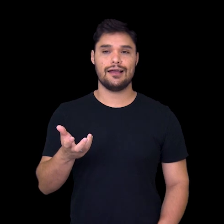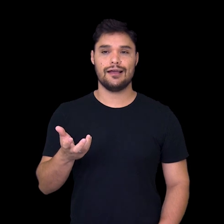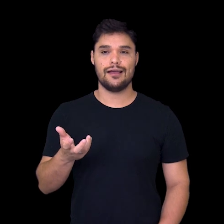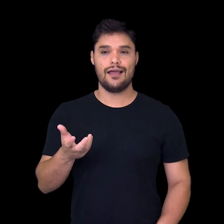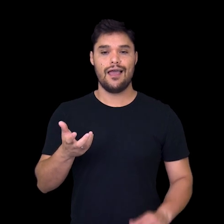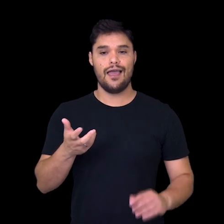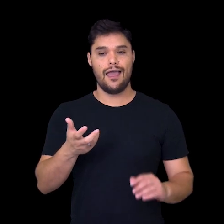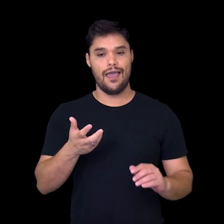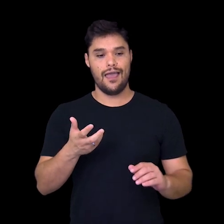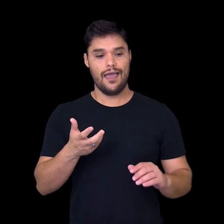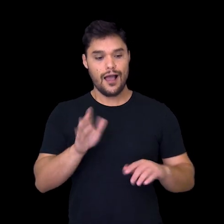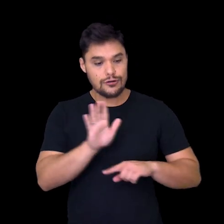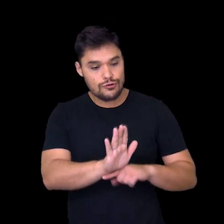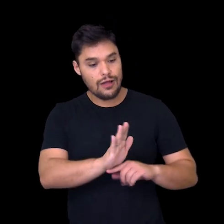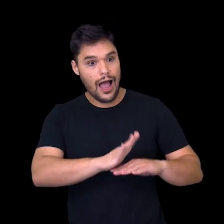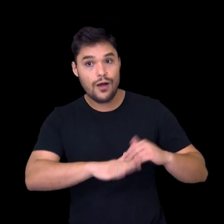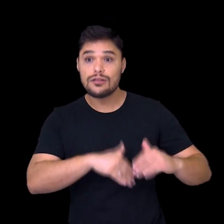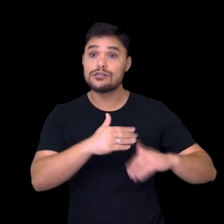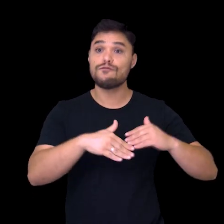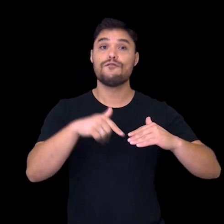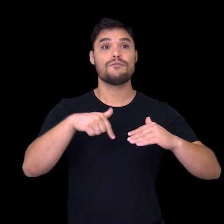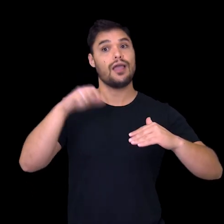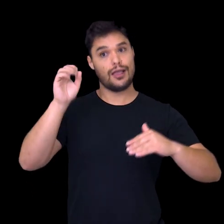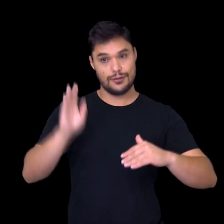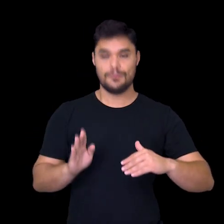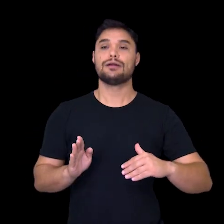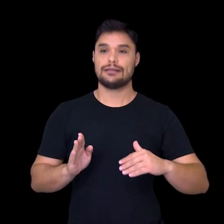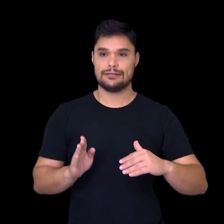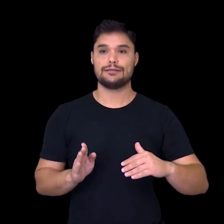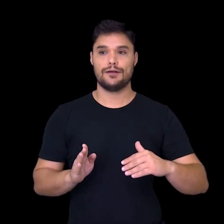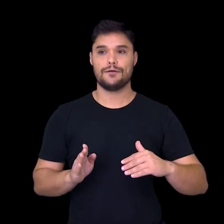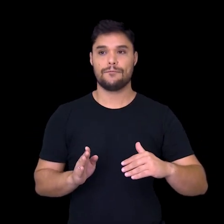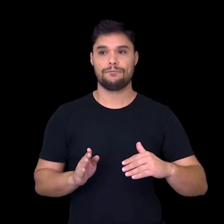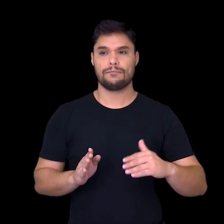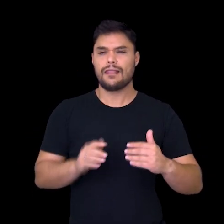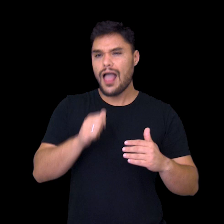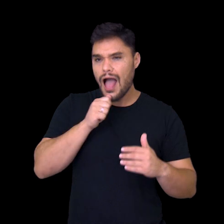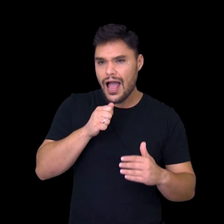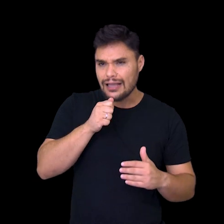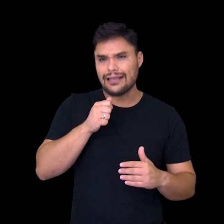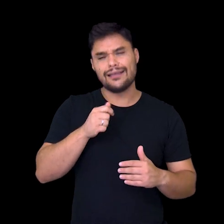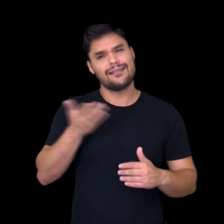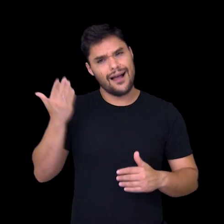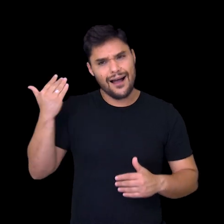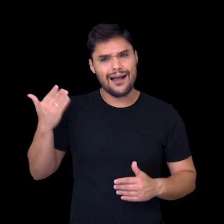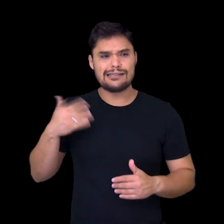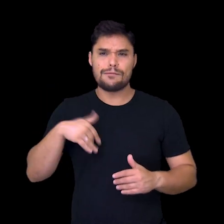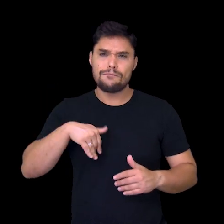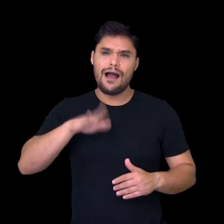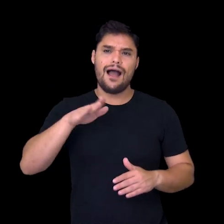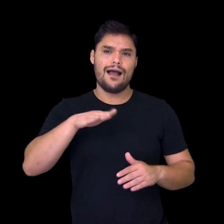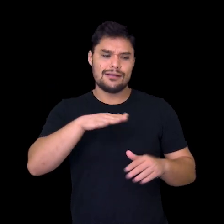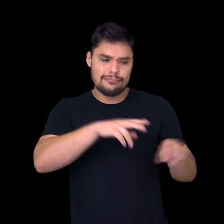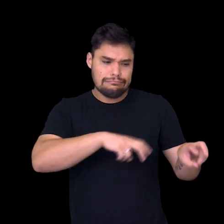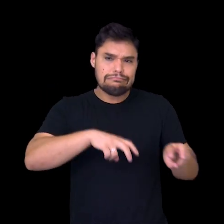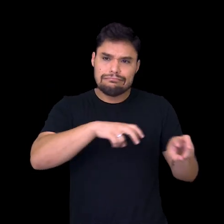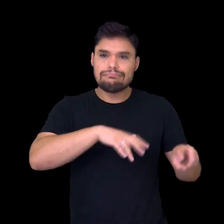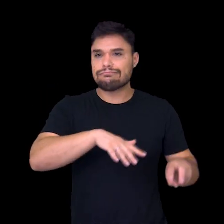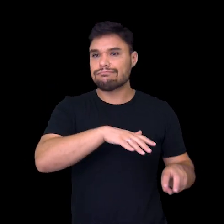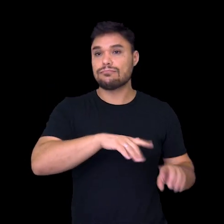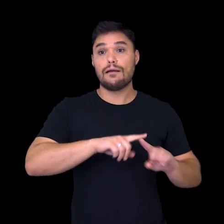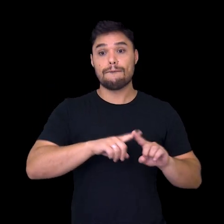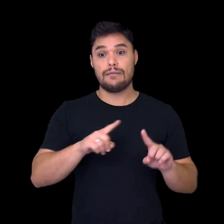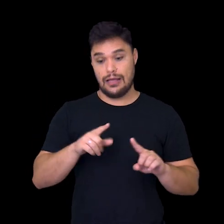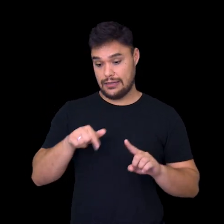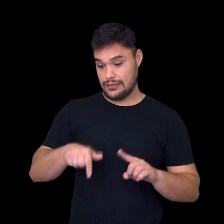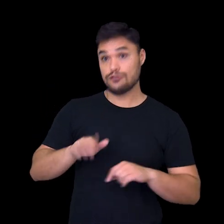um modelo de desenvolvimento para o Brasil. Um Brasil ainda muito agrário naquele momento, e a ideia